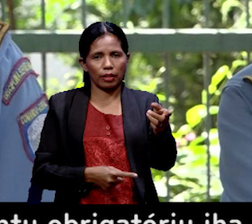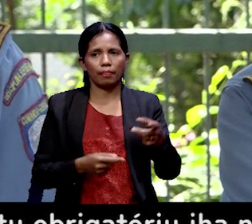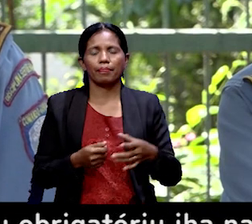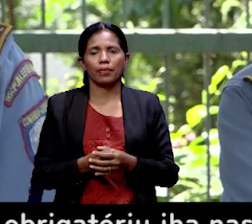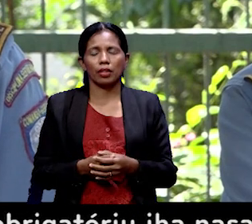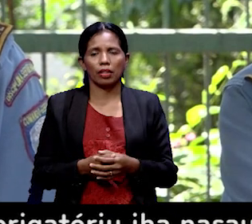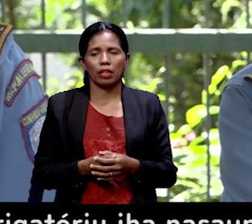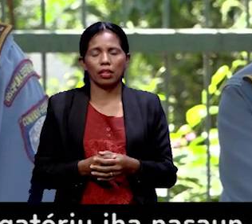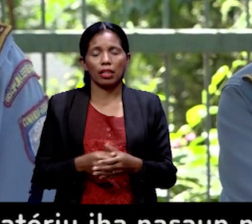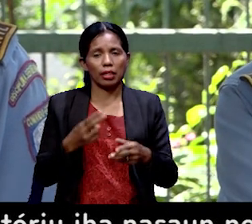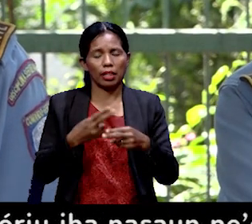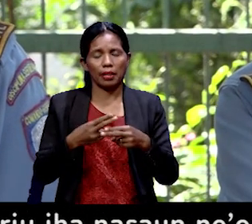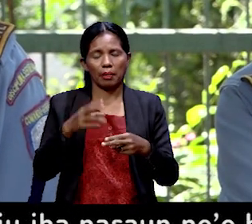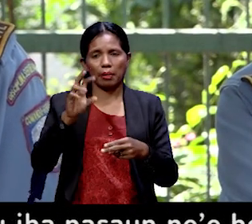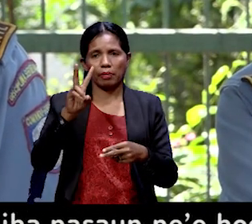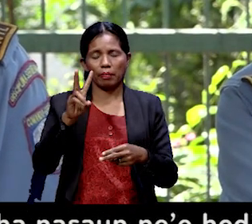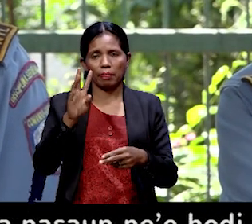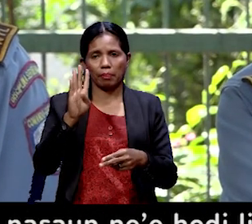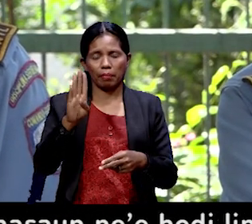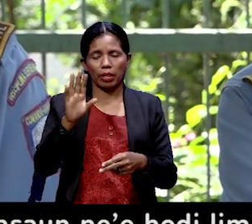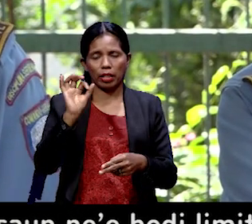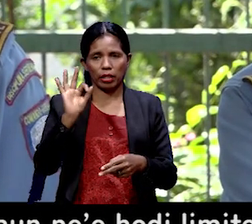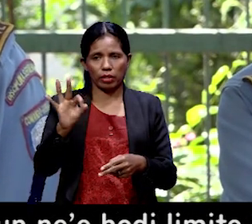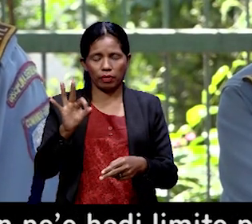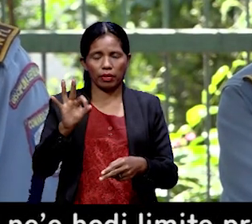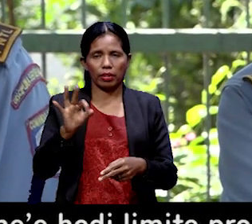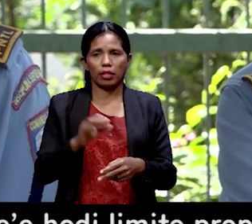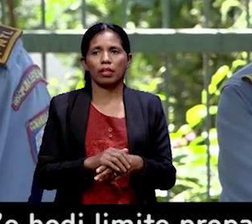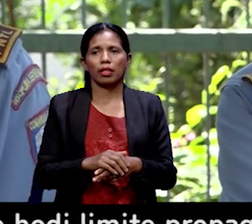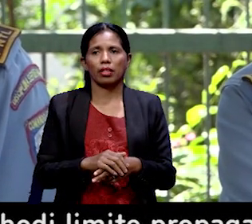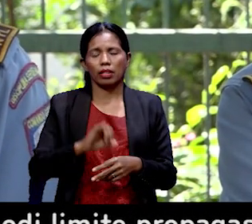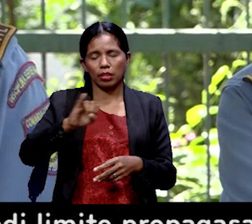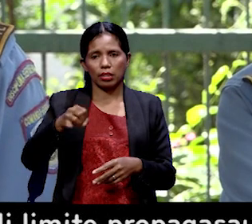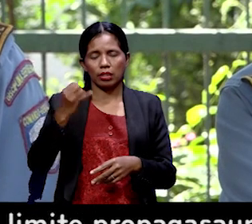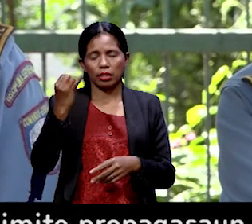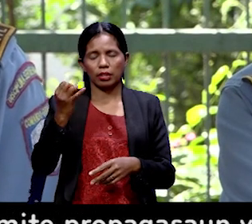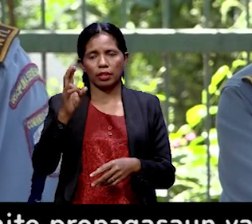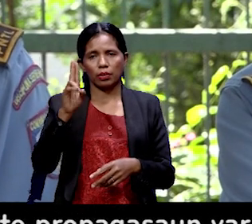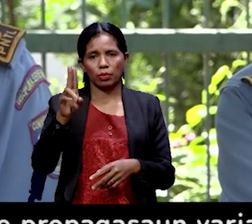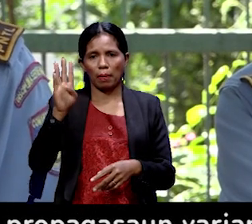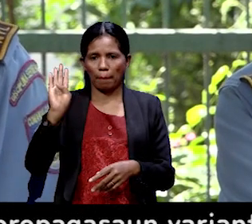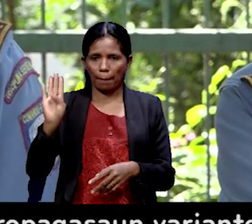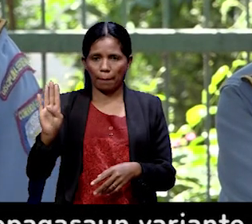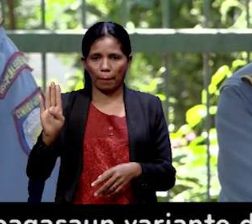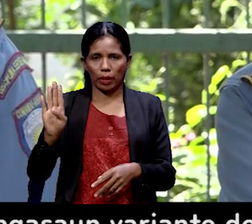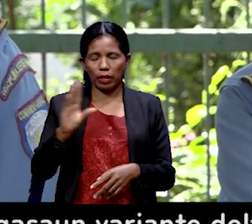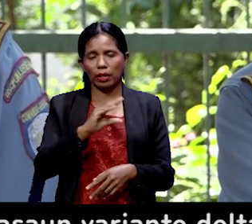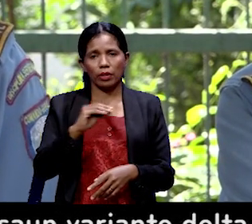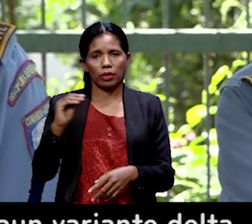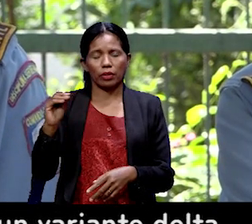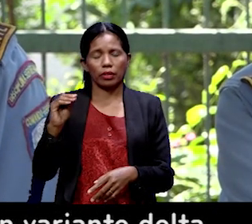VF, B, vítima. Na enhad irá o inicial ZUB, irá estar o